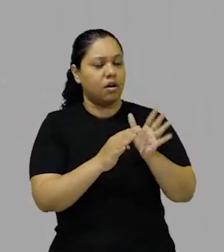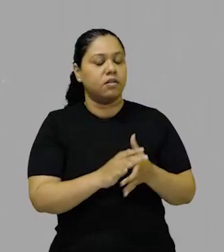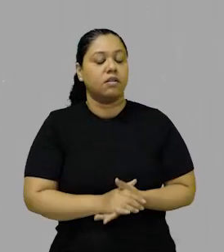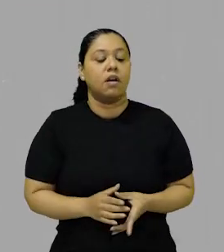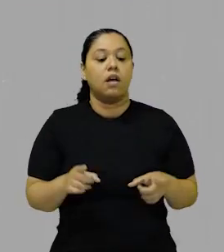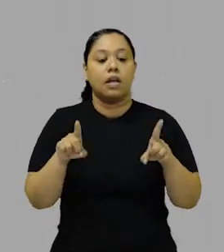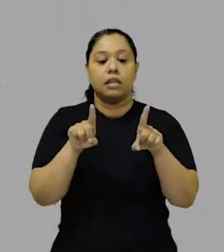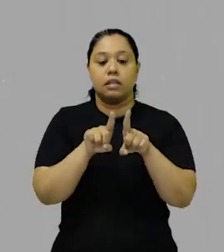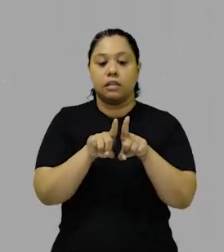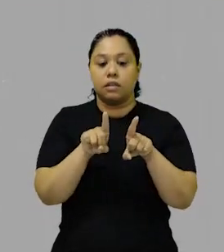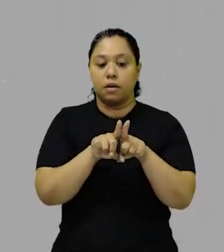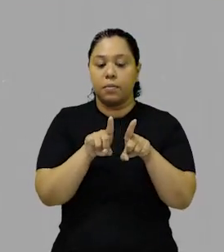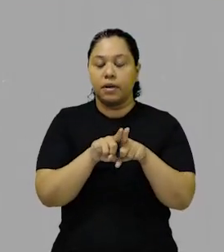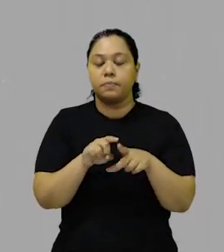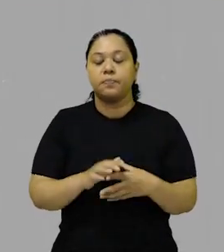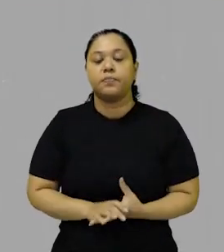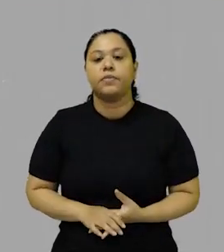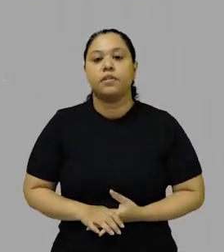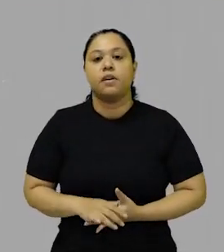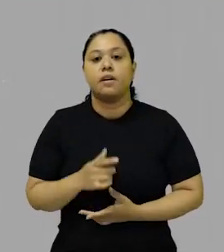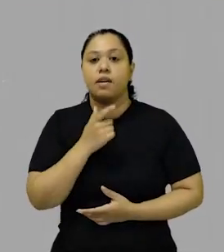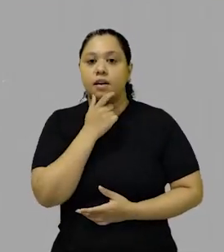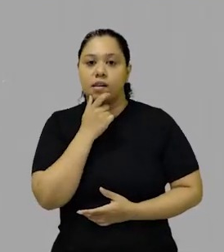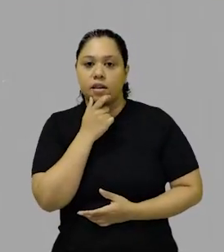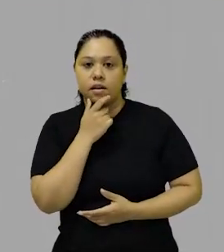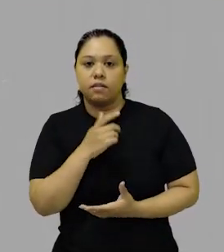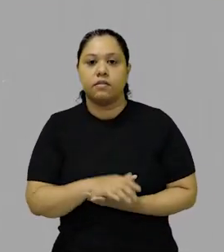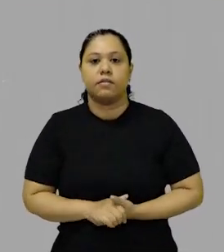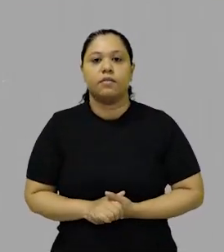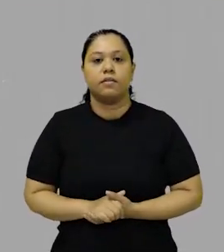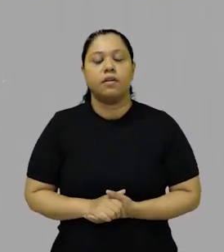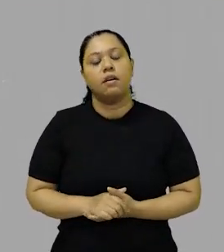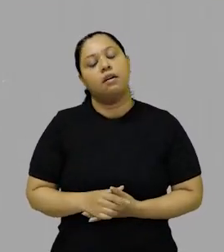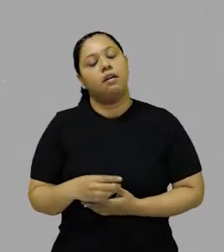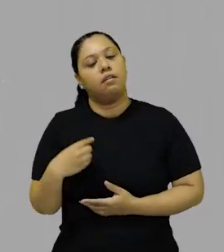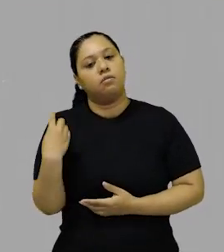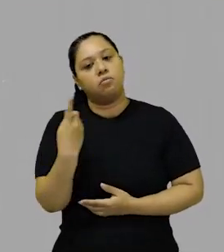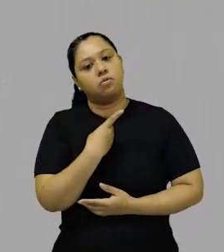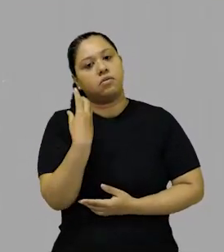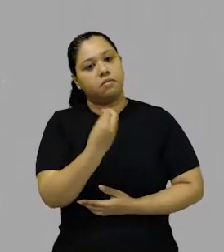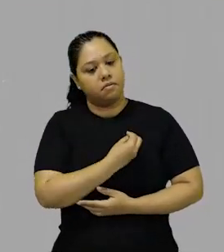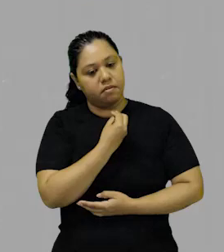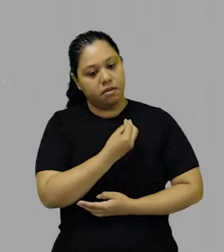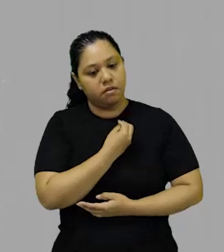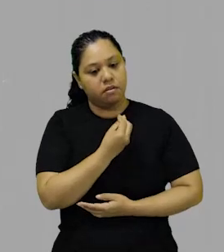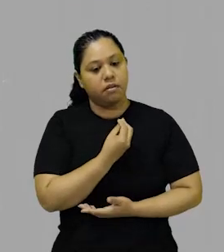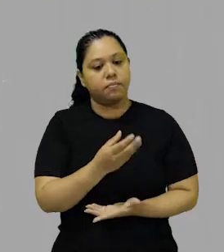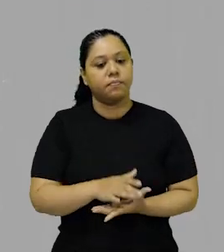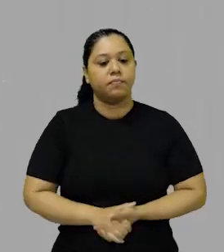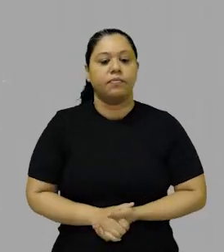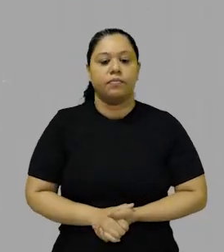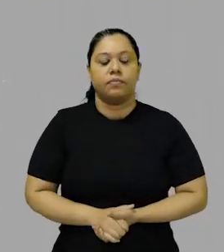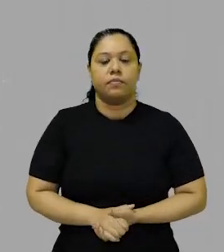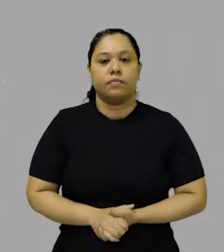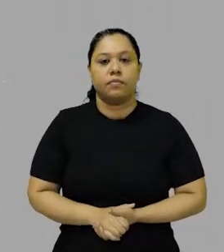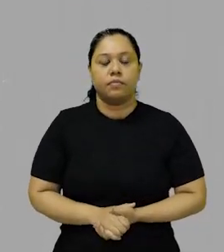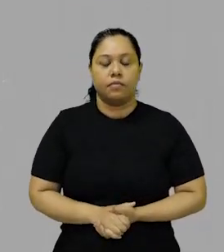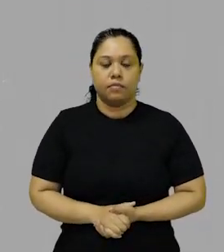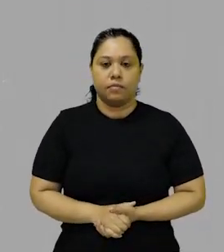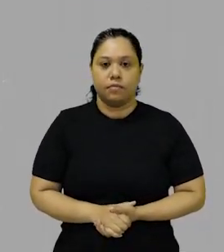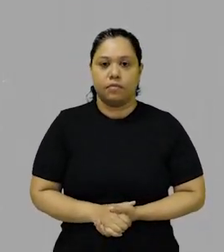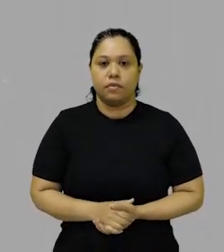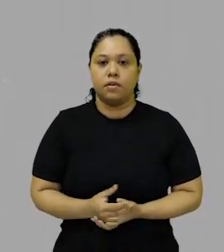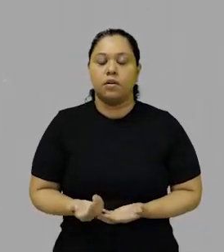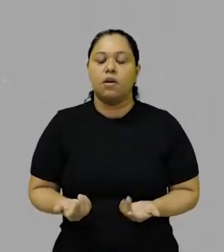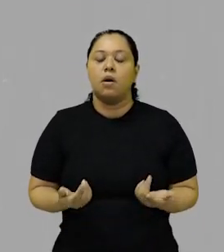falar um pouquinho do English Around Us, esse inglês ao nosso redor. Vamos falar de music genres, que